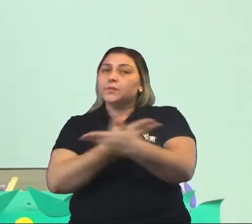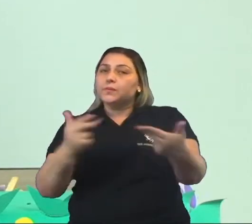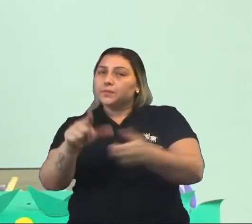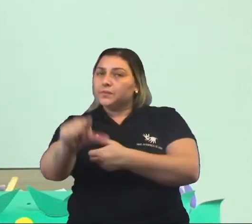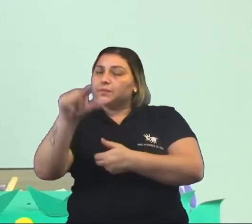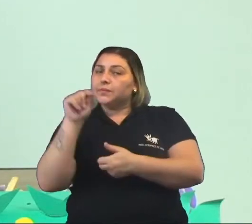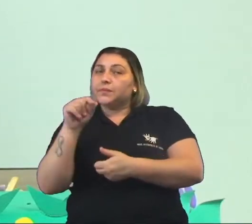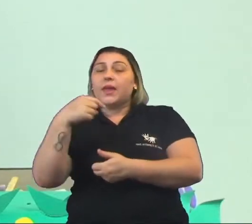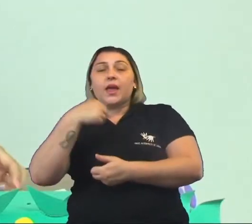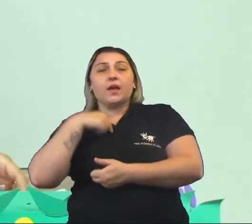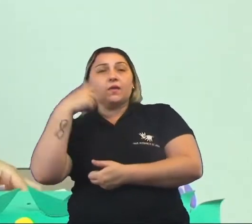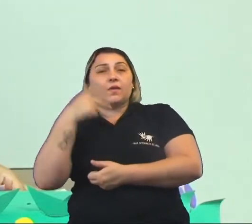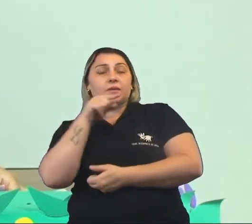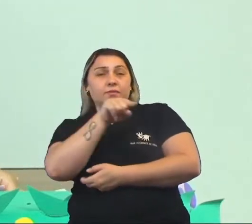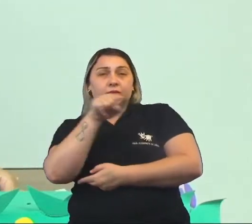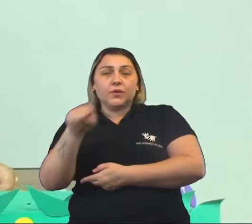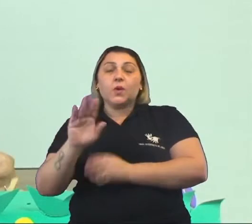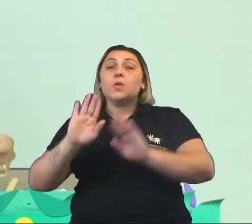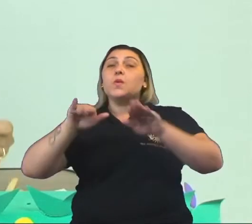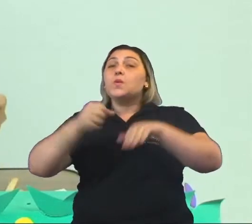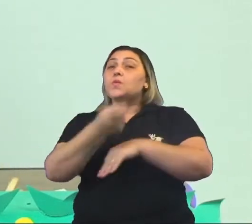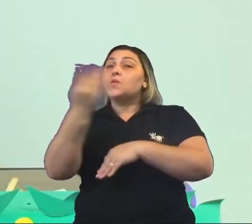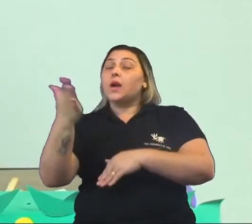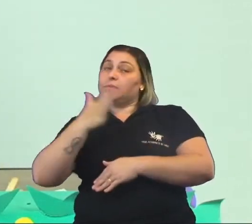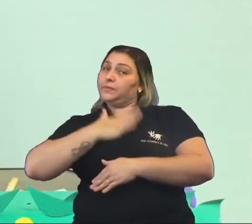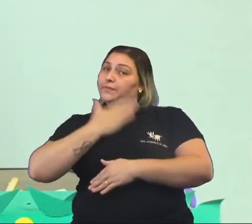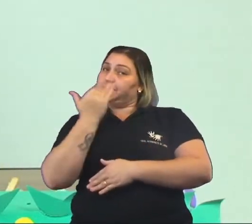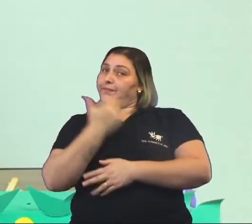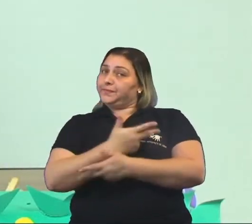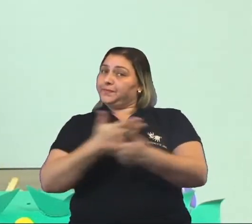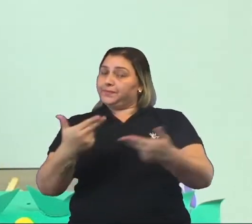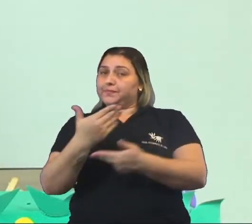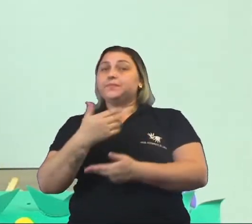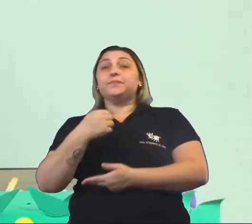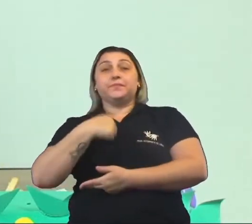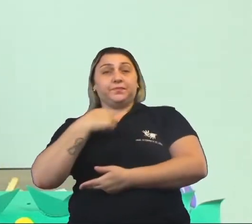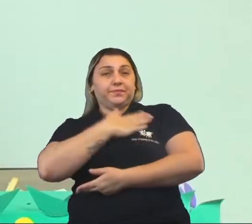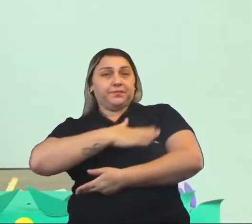favoritos. Eu vou falar para vocês quais são os meus alimentos favoritos.